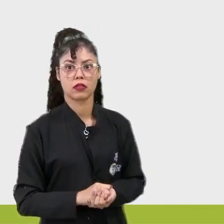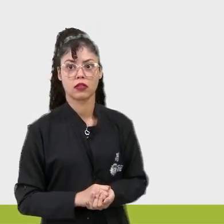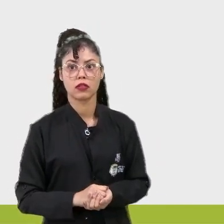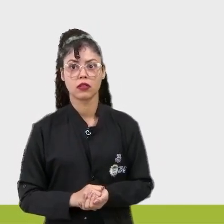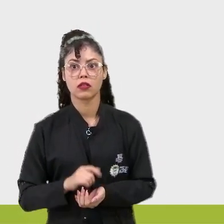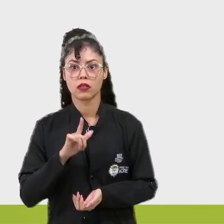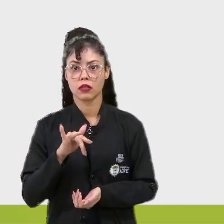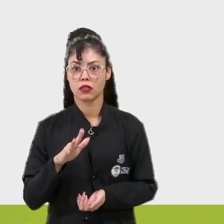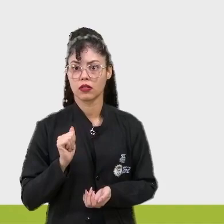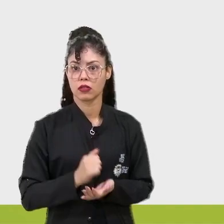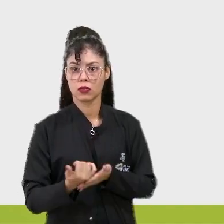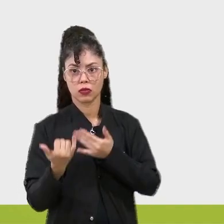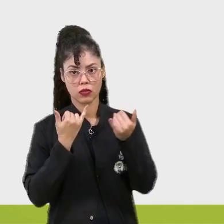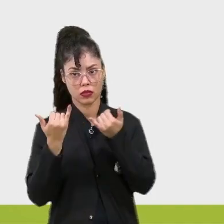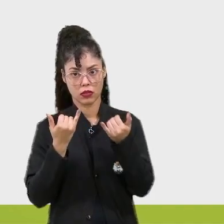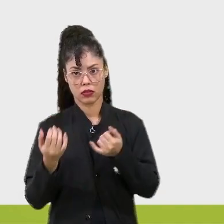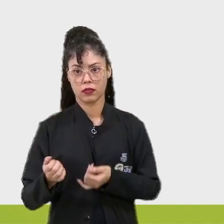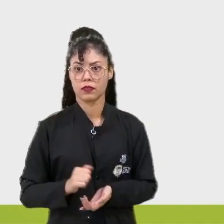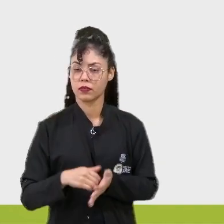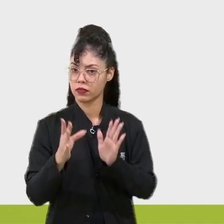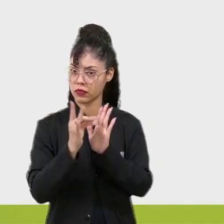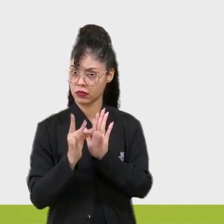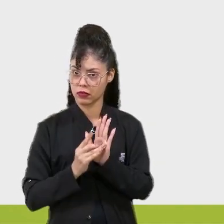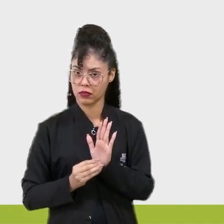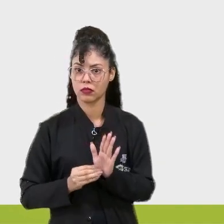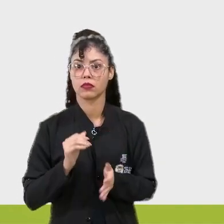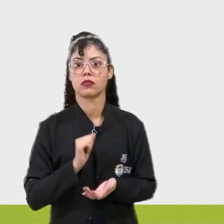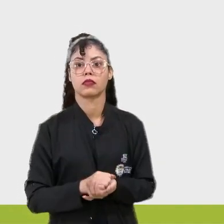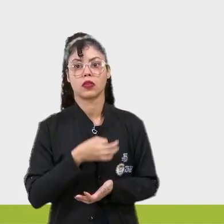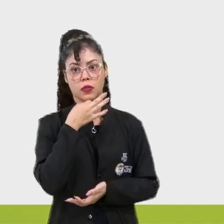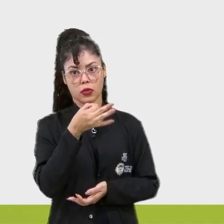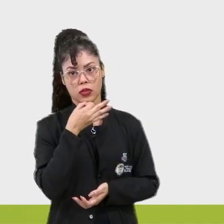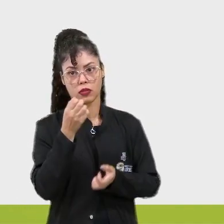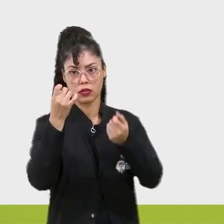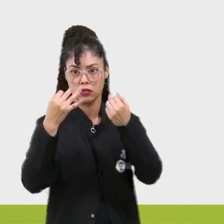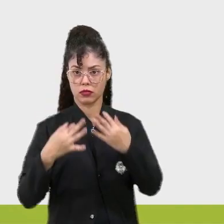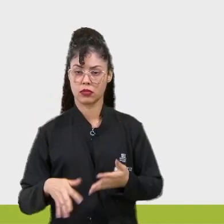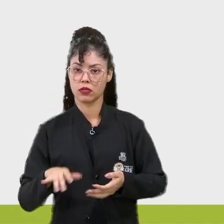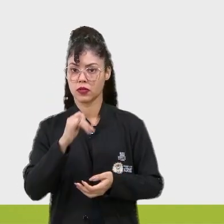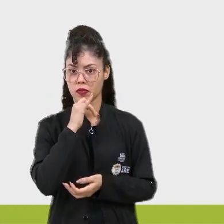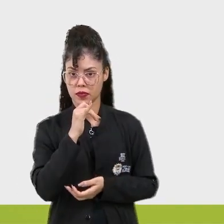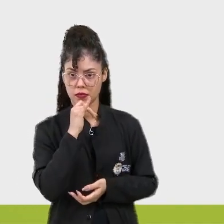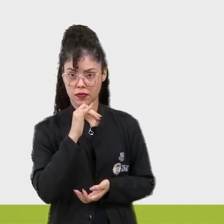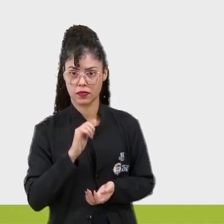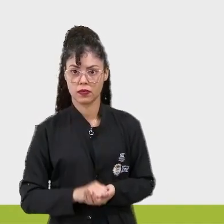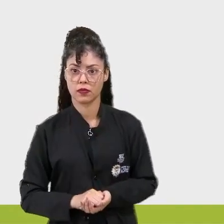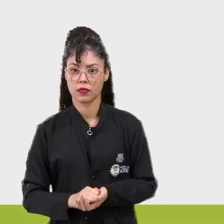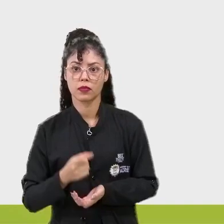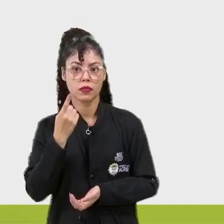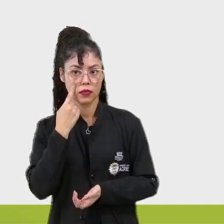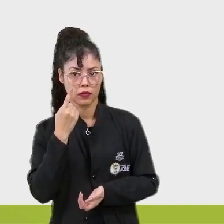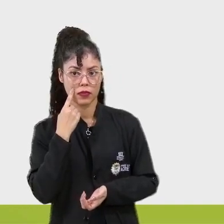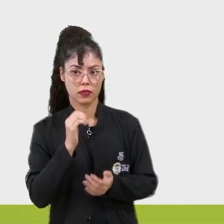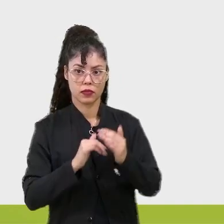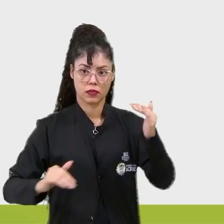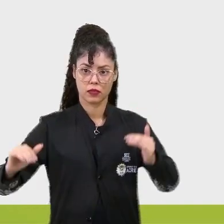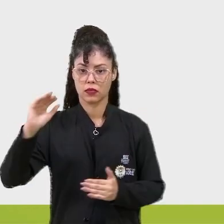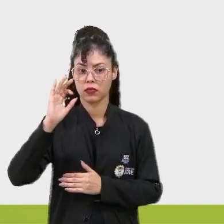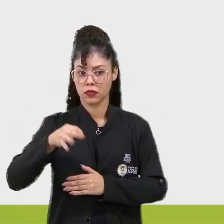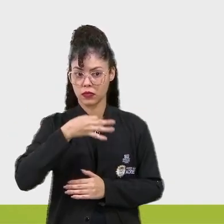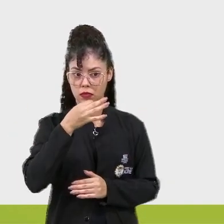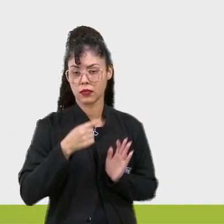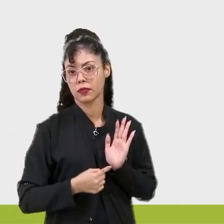organização e lógica, informações, fatos e opiniões, explicações ou exemplificações, relevância